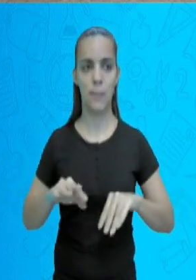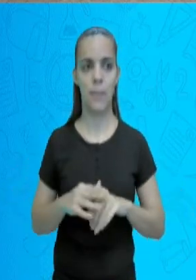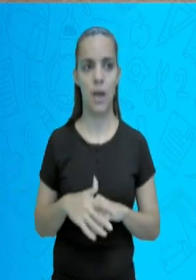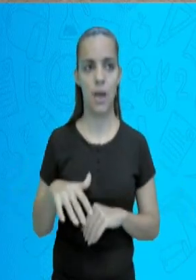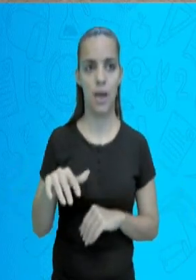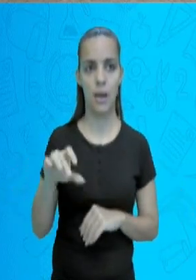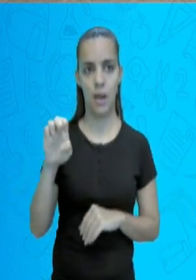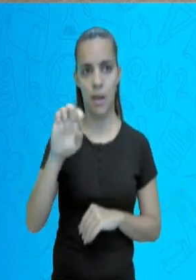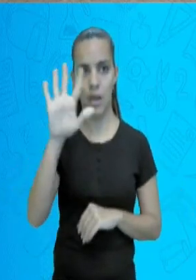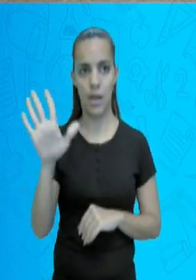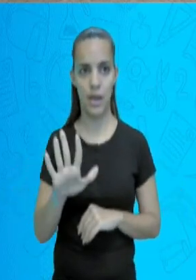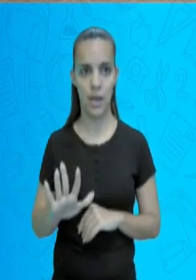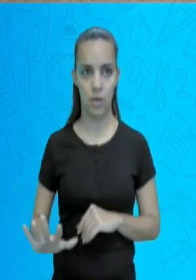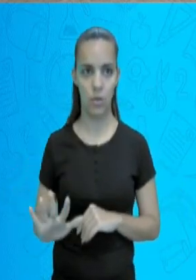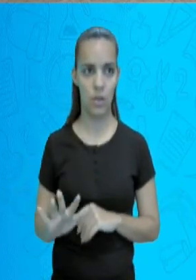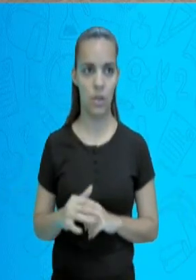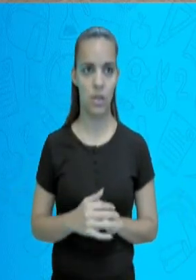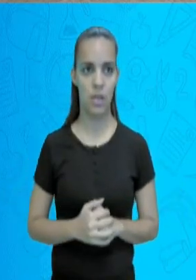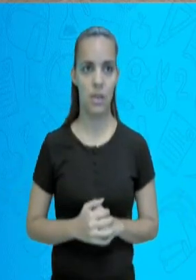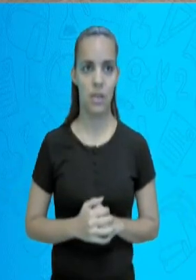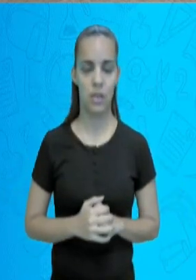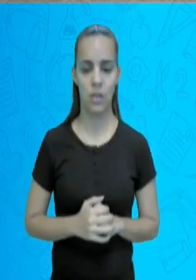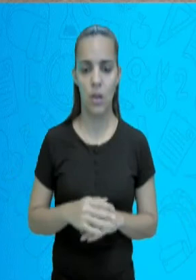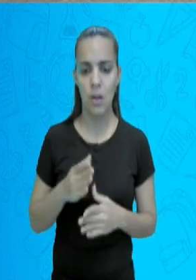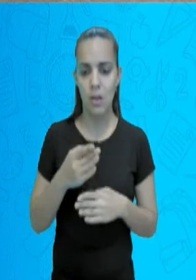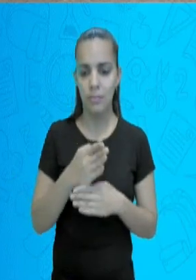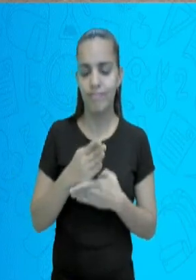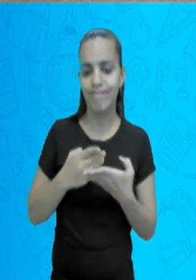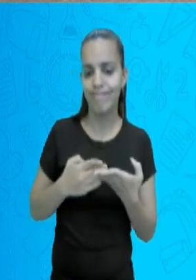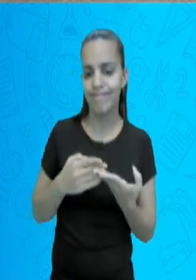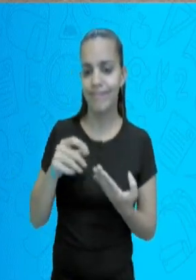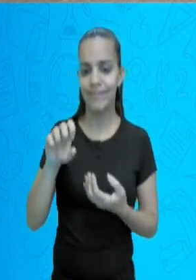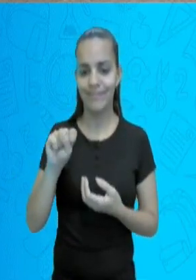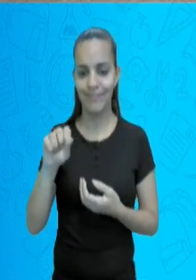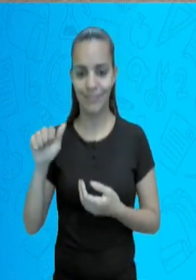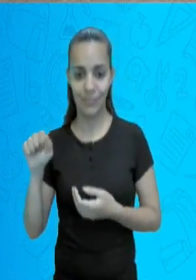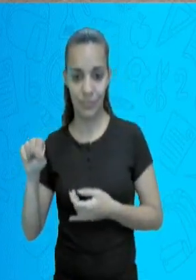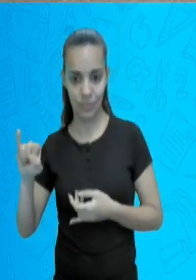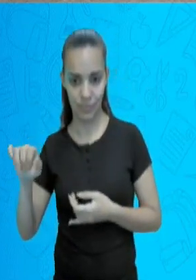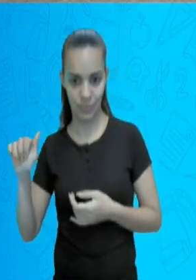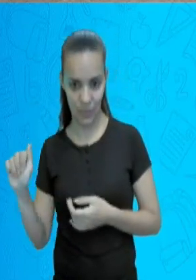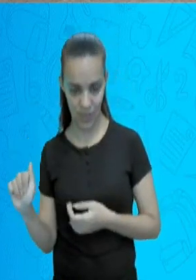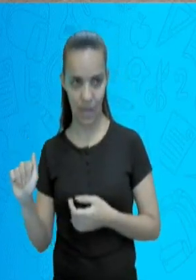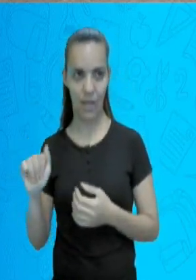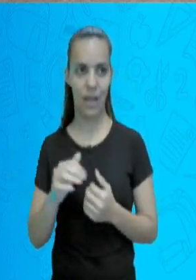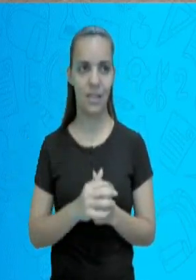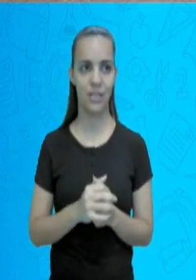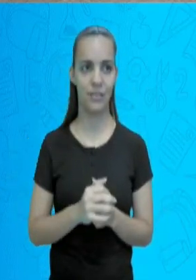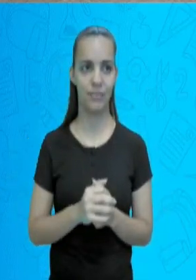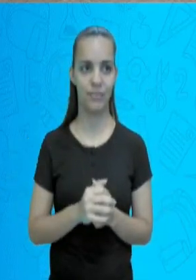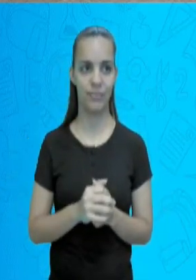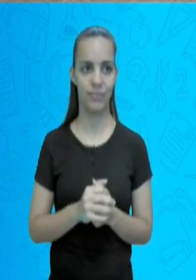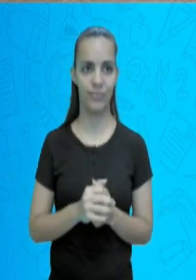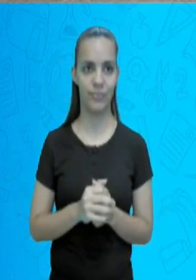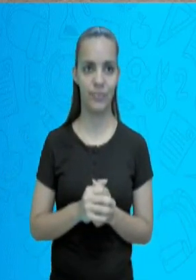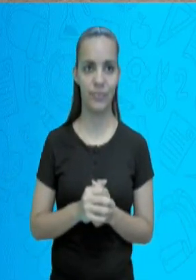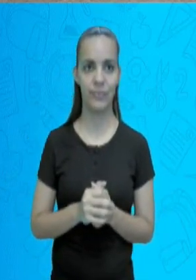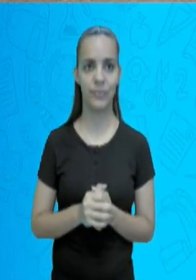É uma separação dentro do território, em terra. Tem um limite